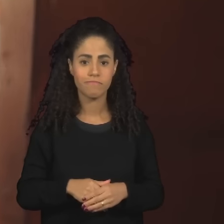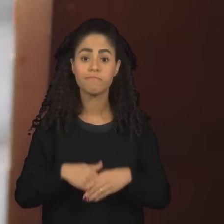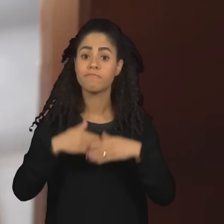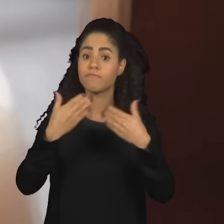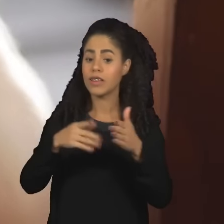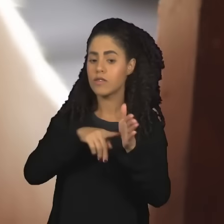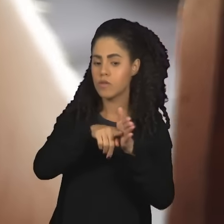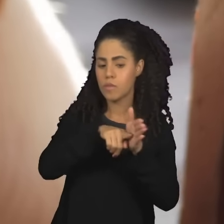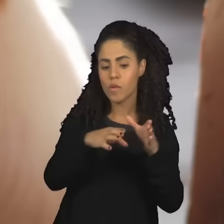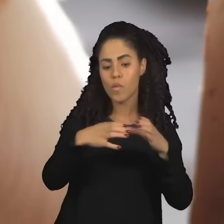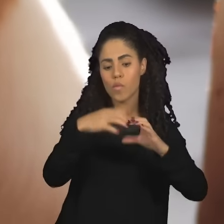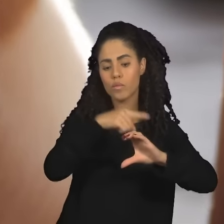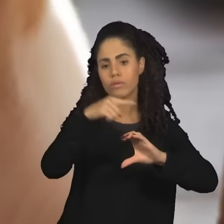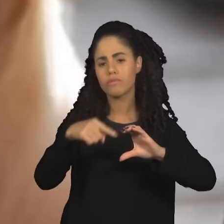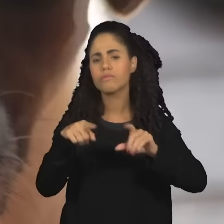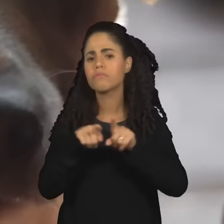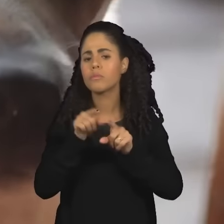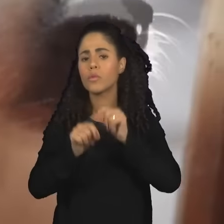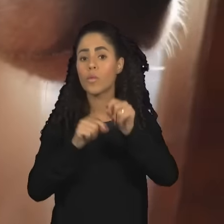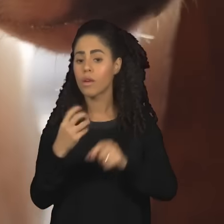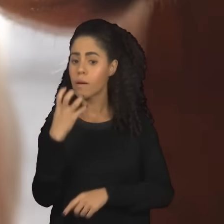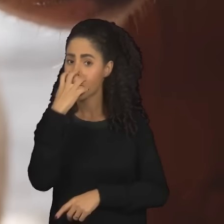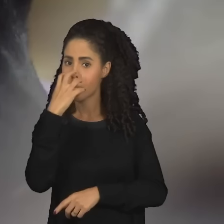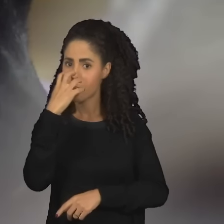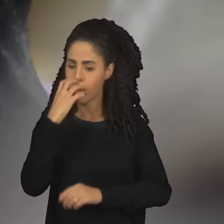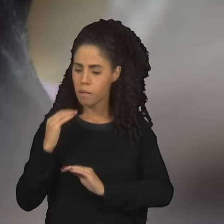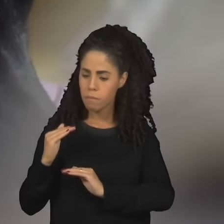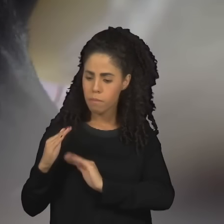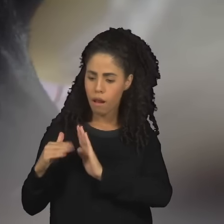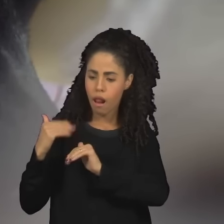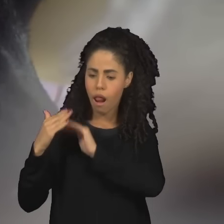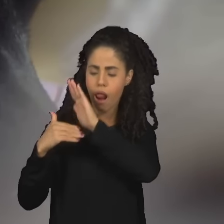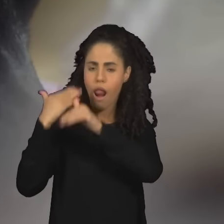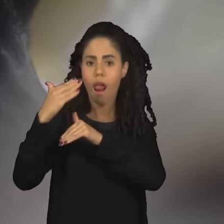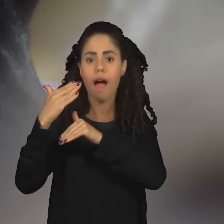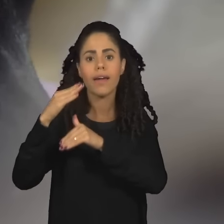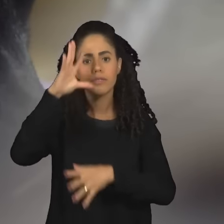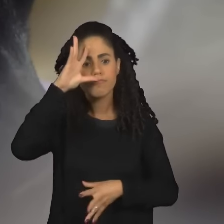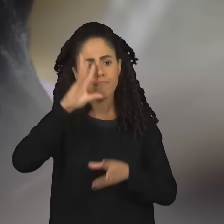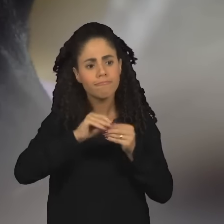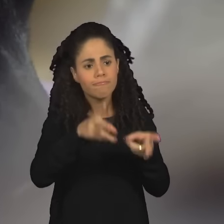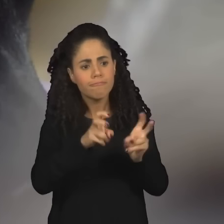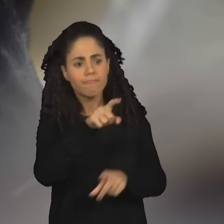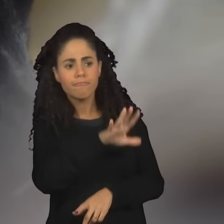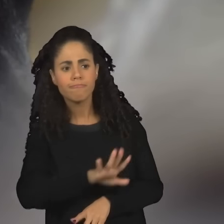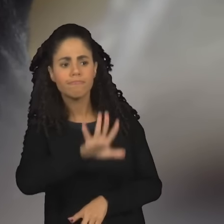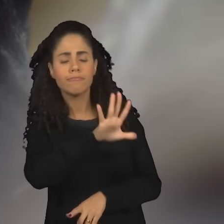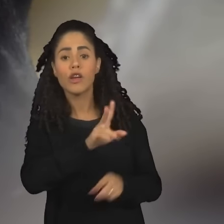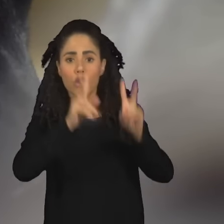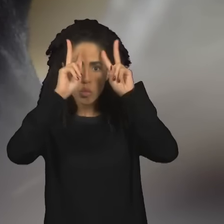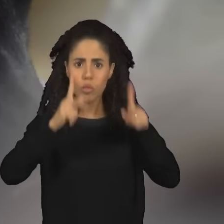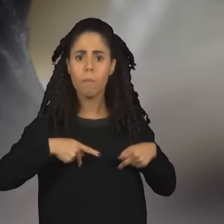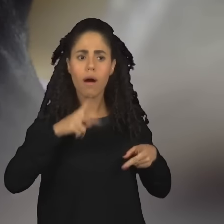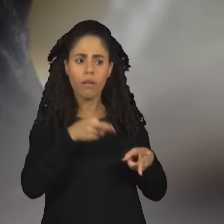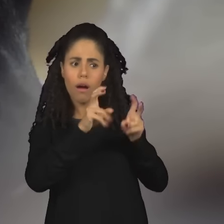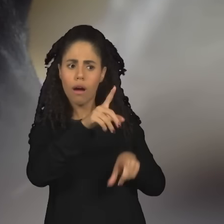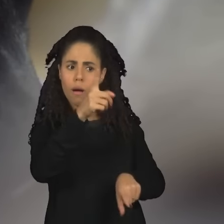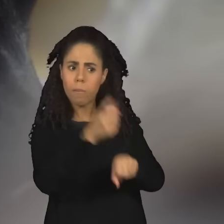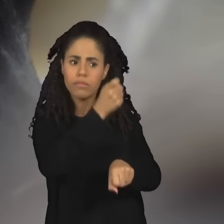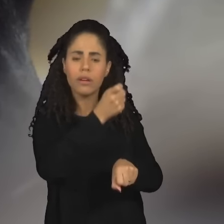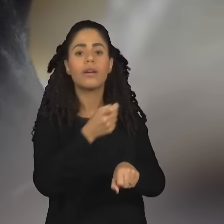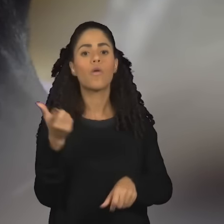Segundo a equipe de pesquisadores, os cães evoluíram para entender e responder aos estados emocionais humanos e sinais